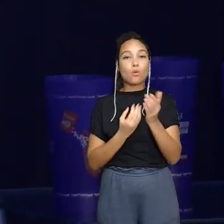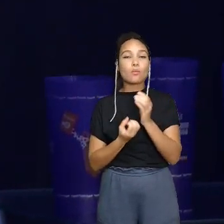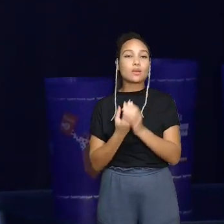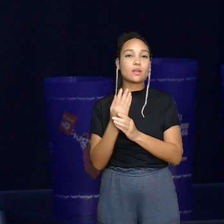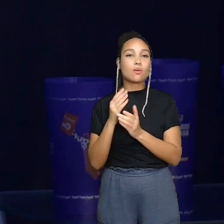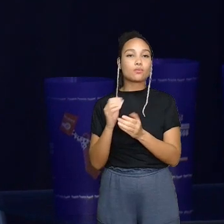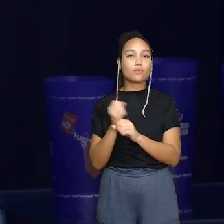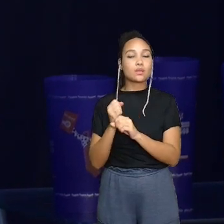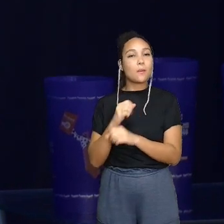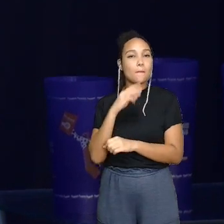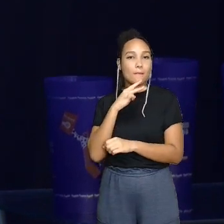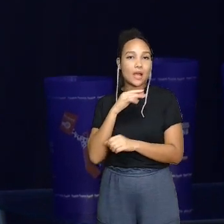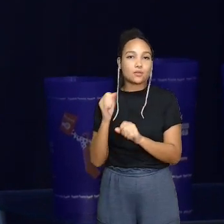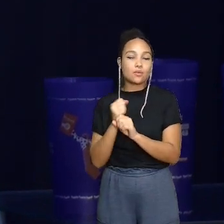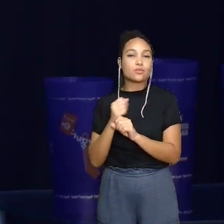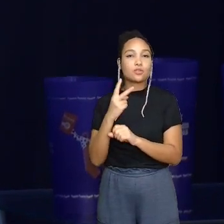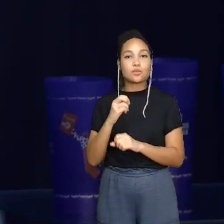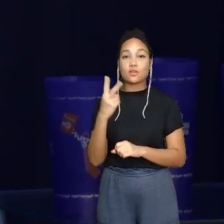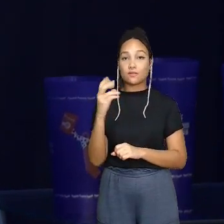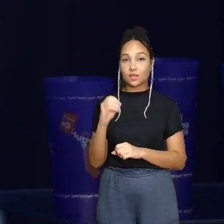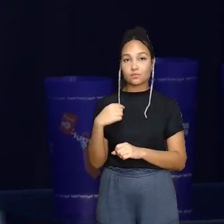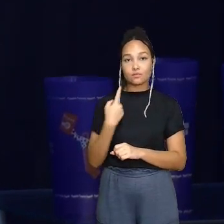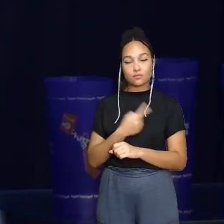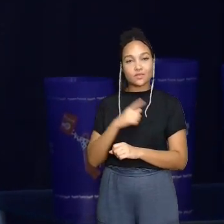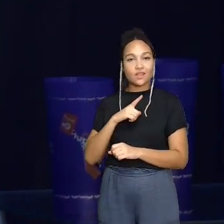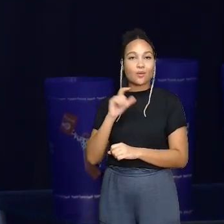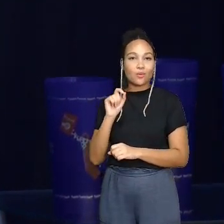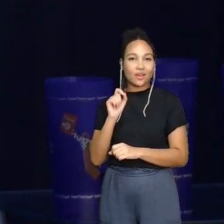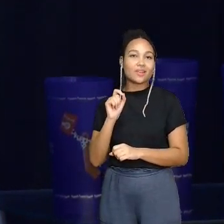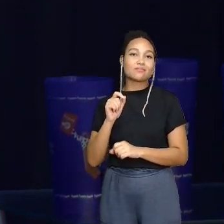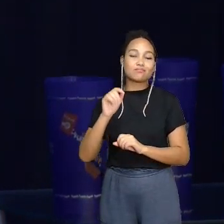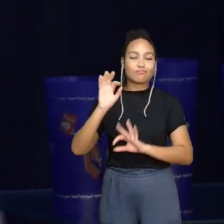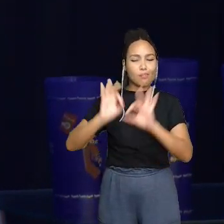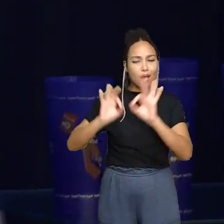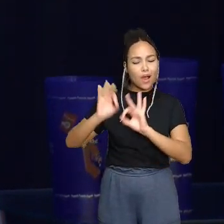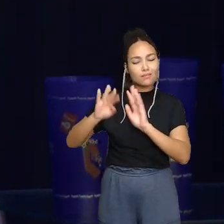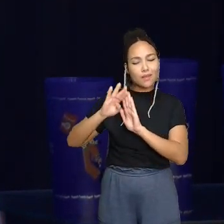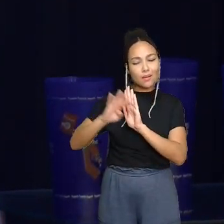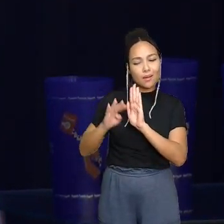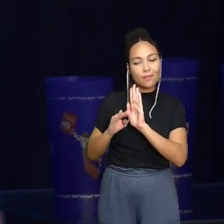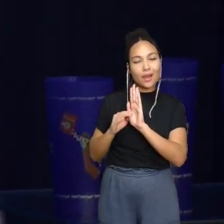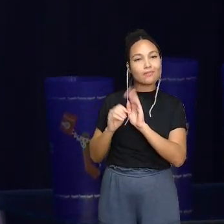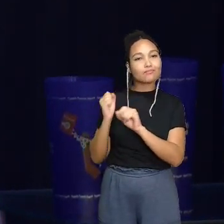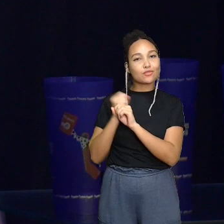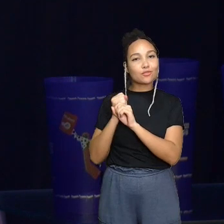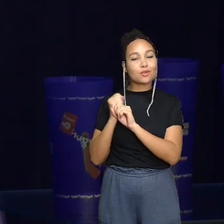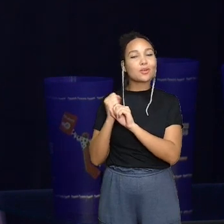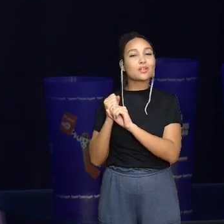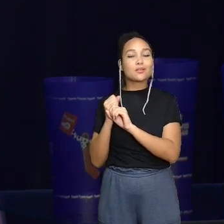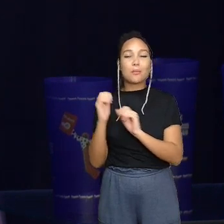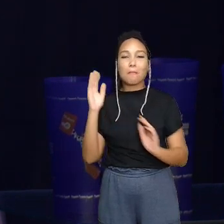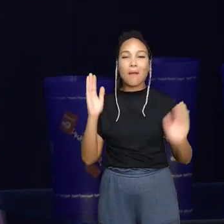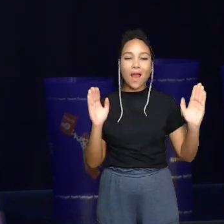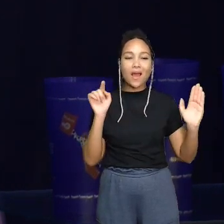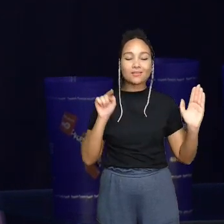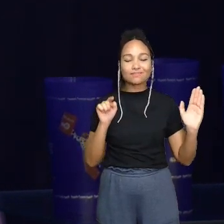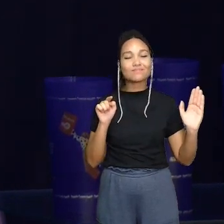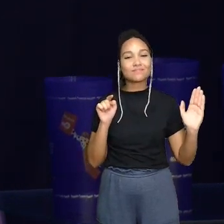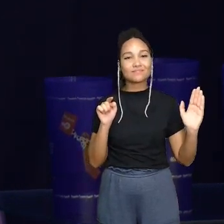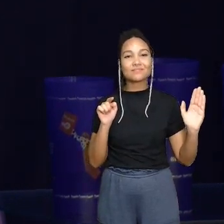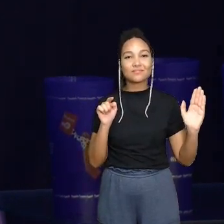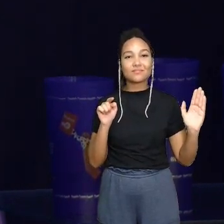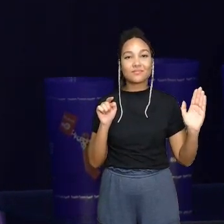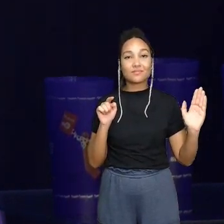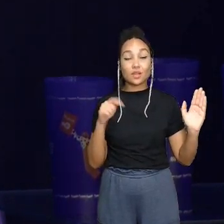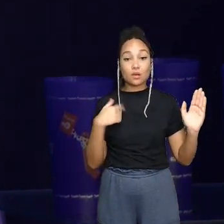Nós estávamos lá do ICOM, com as atividades planejadas para o ano inteiro, de janeiro a dezembro. E quando a gente se